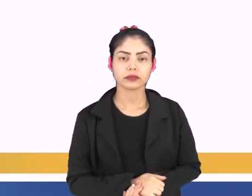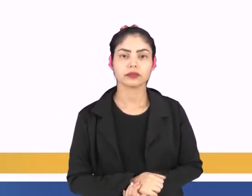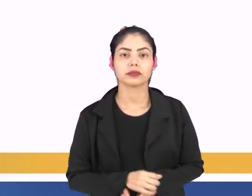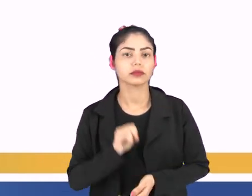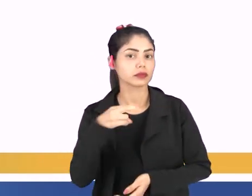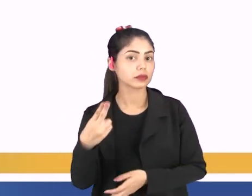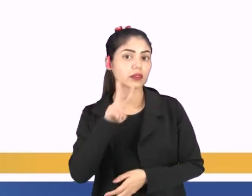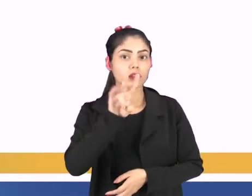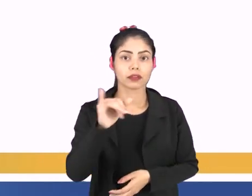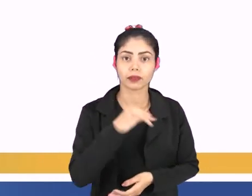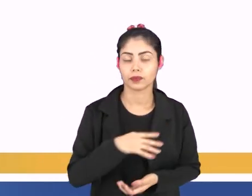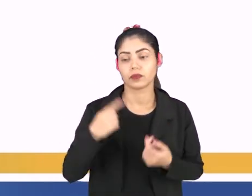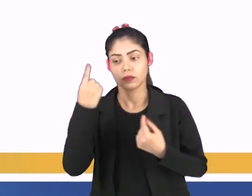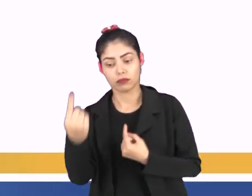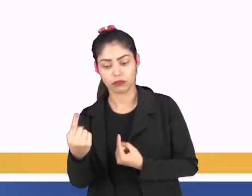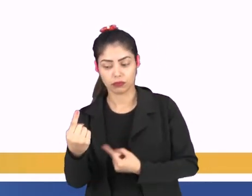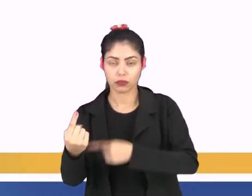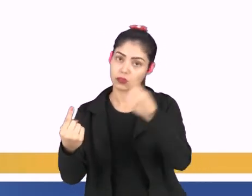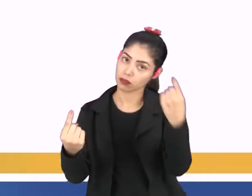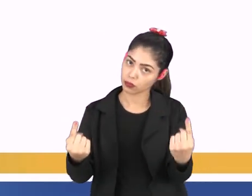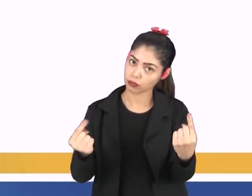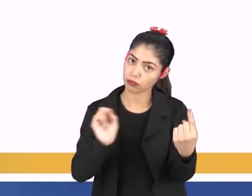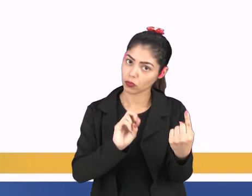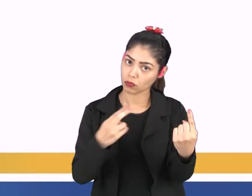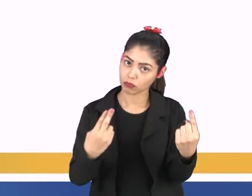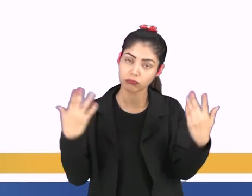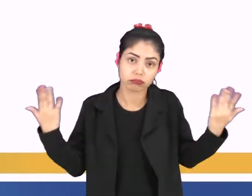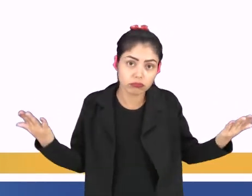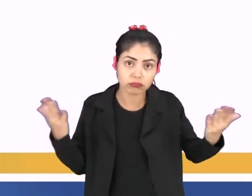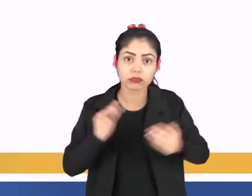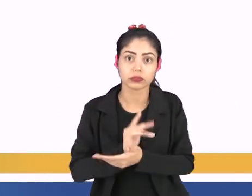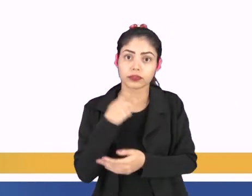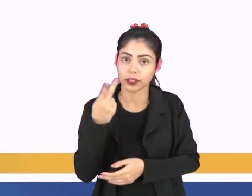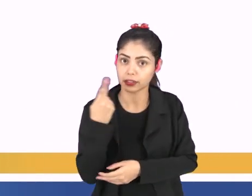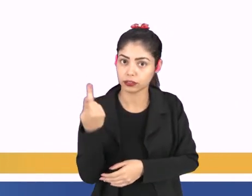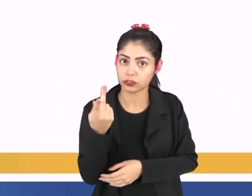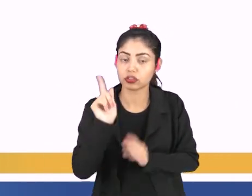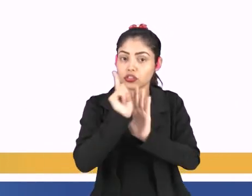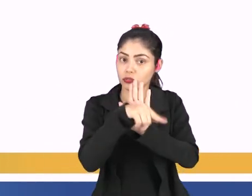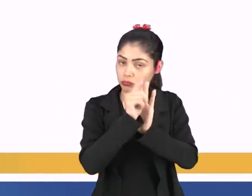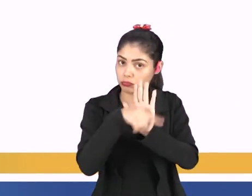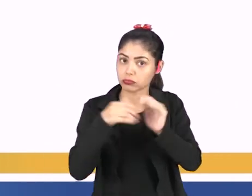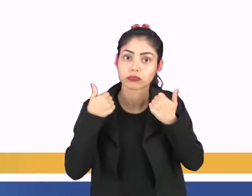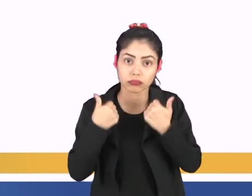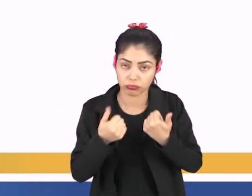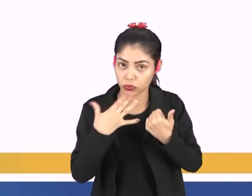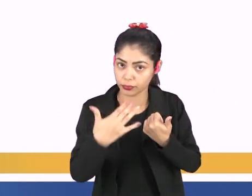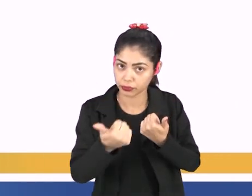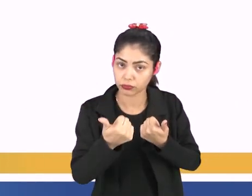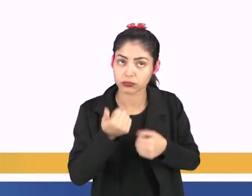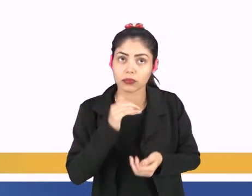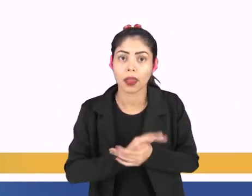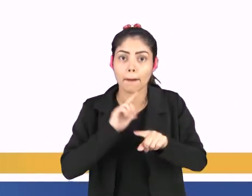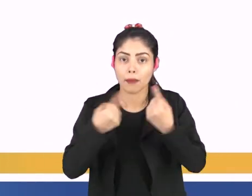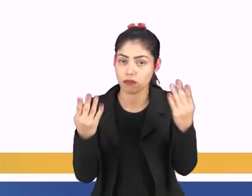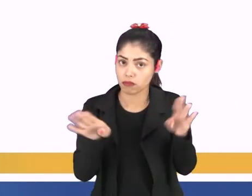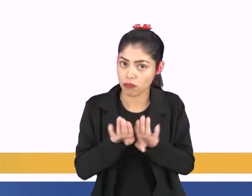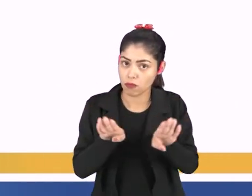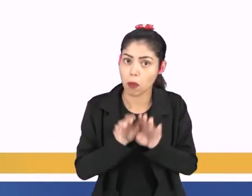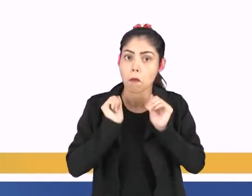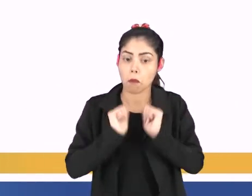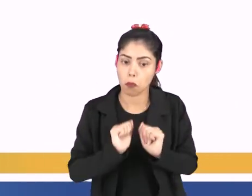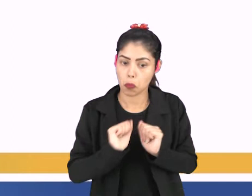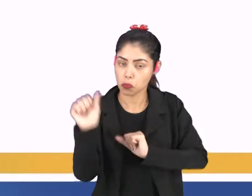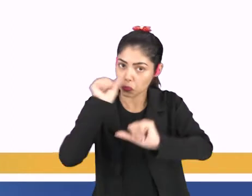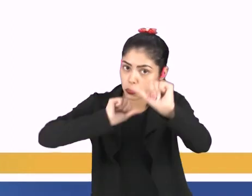seja, vai ser uma coisa ou outra, nesse caso falando de gênero, tudo bem? Mas aí nós podemos transpor também